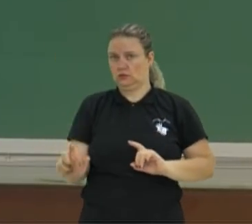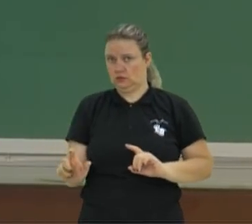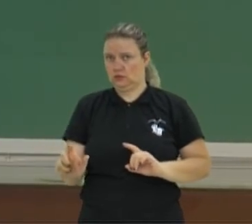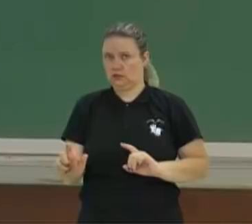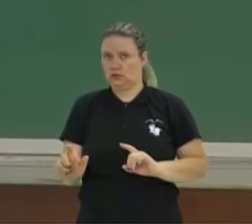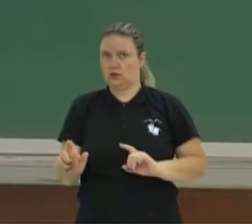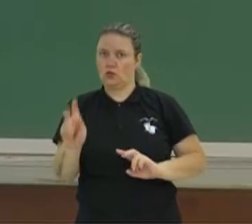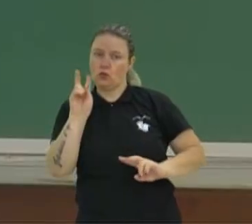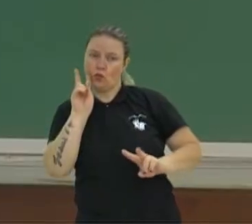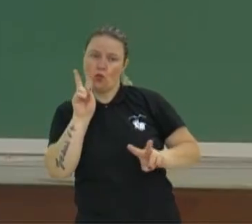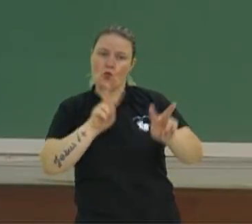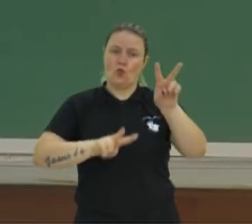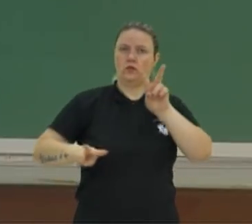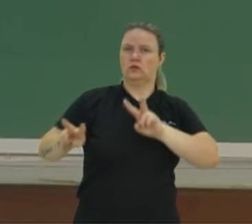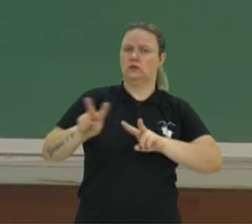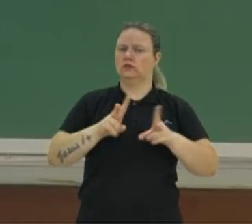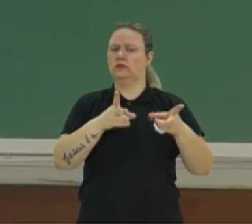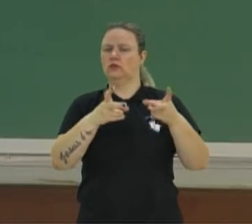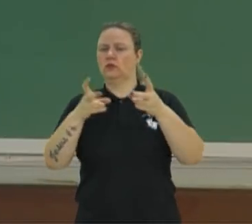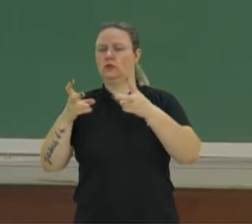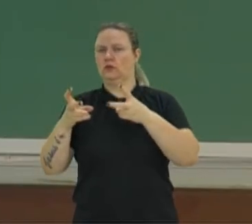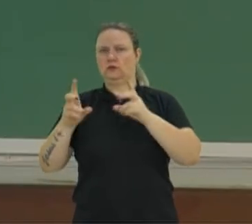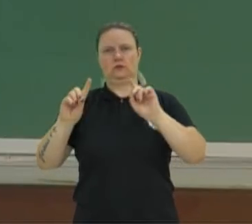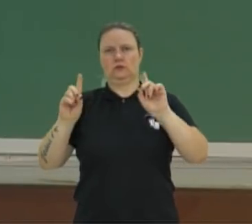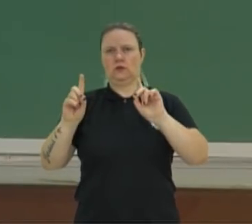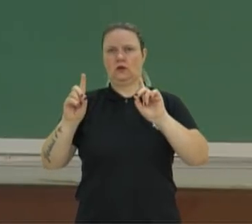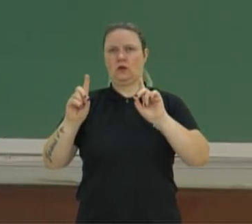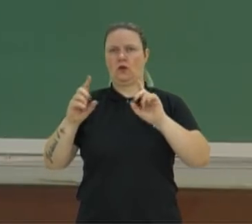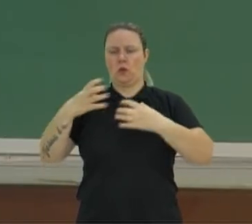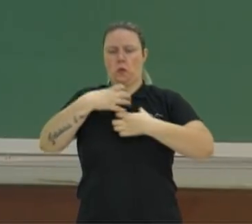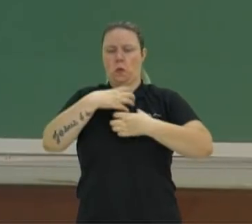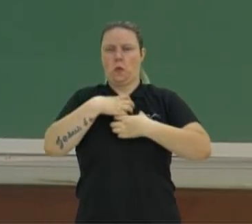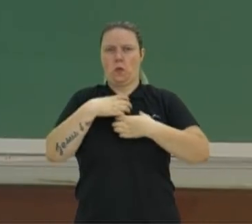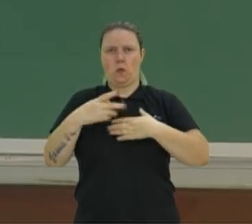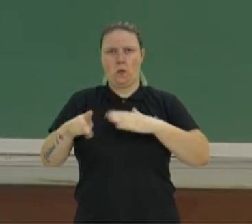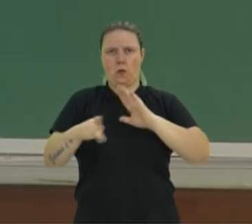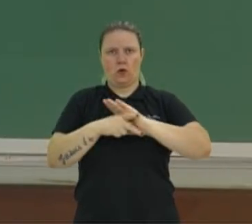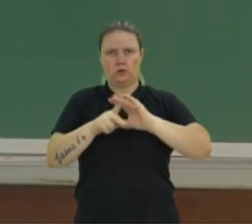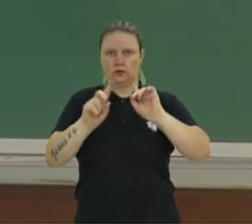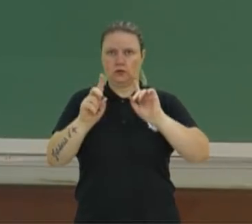vista, apenas a apresentação do que está acontecendo ou do fato.